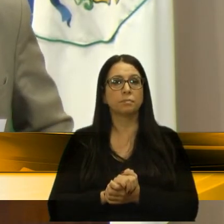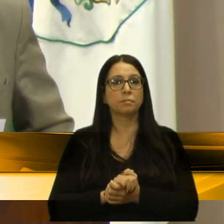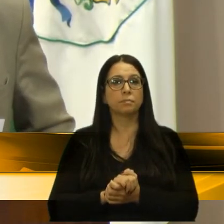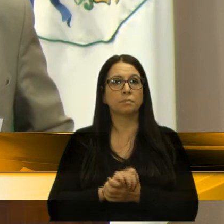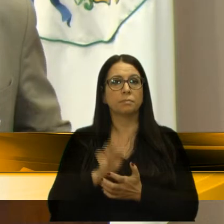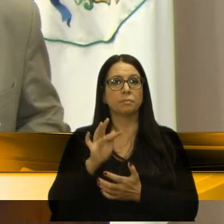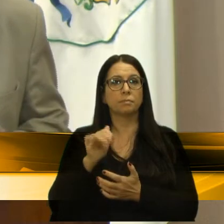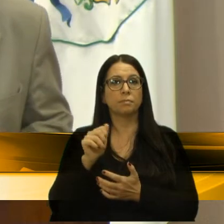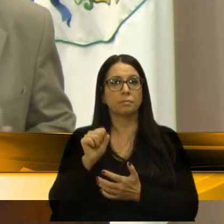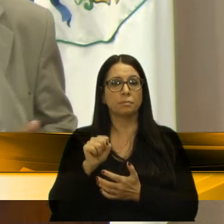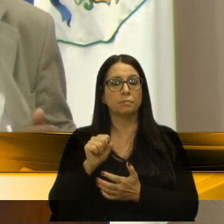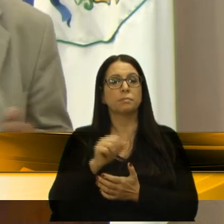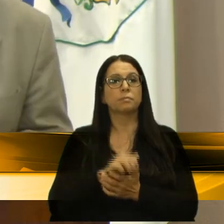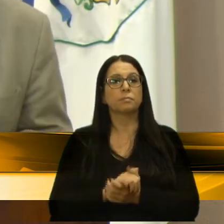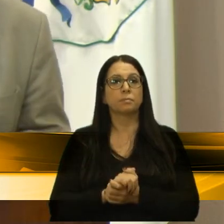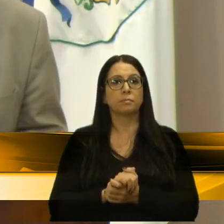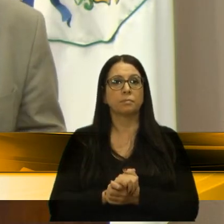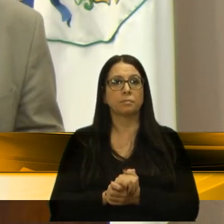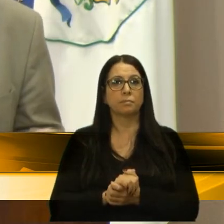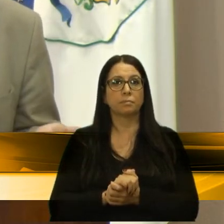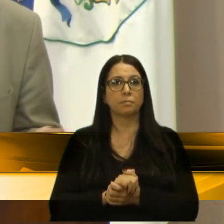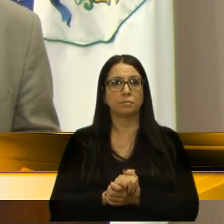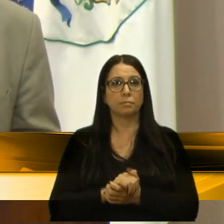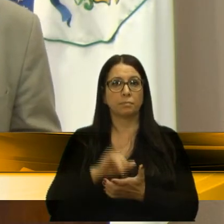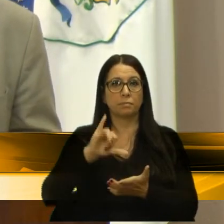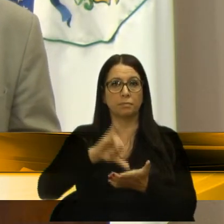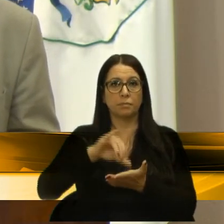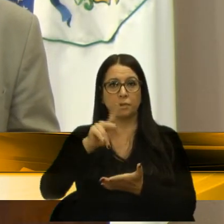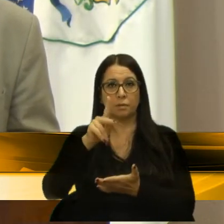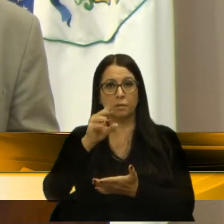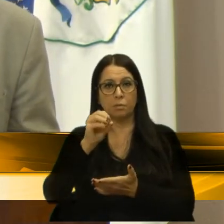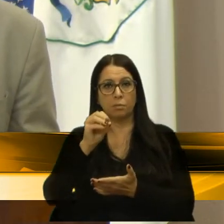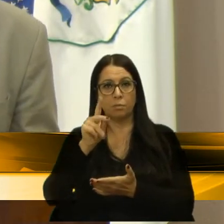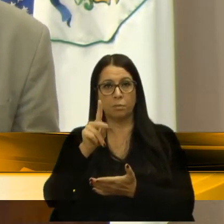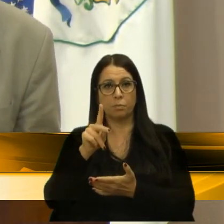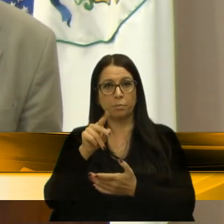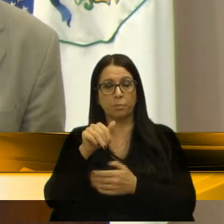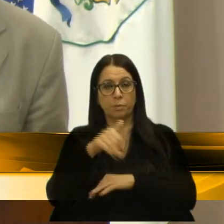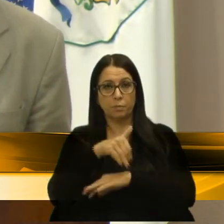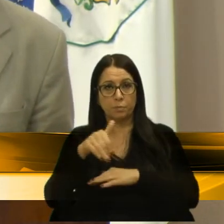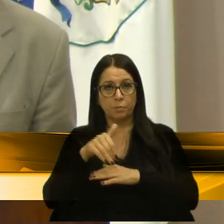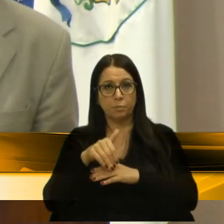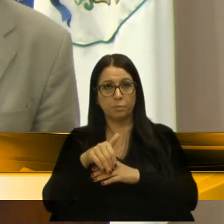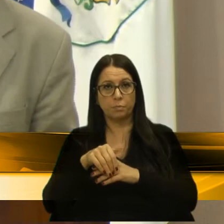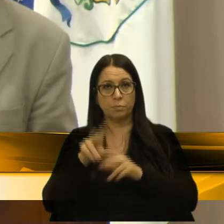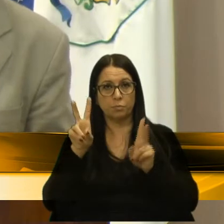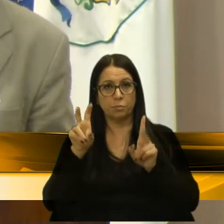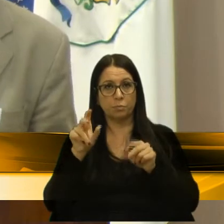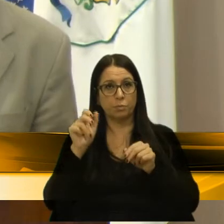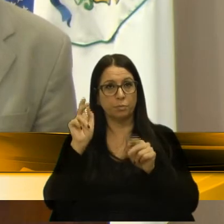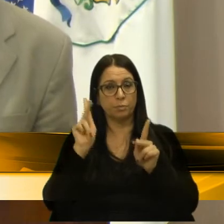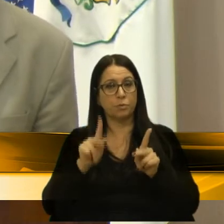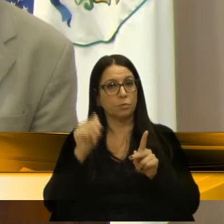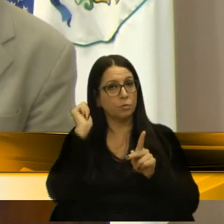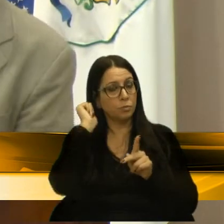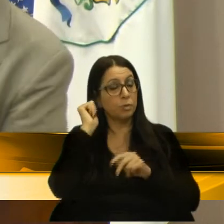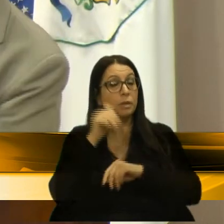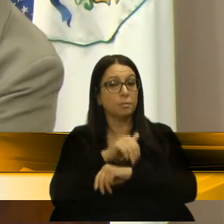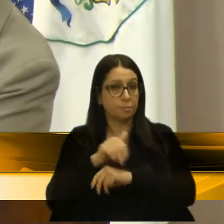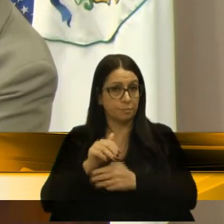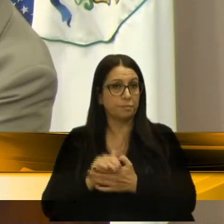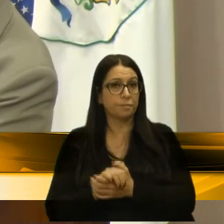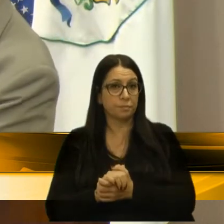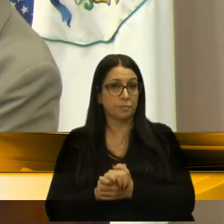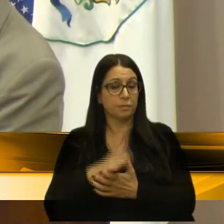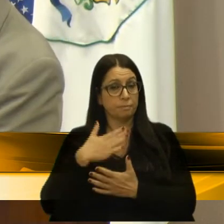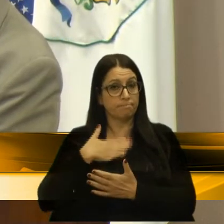FAS Centro Próprio Rua, o assunto moradores de rua. Isso,